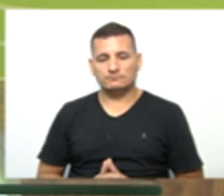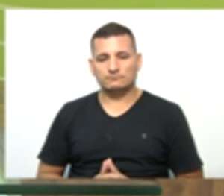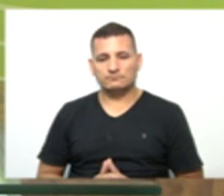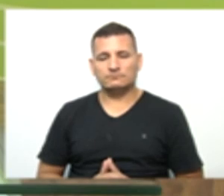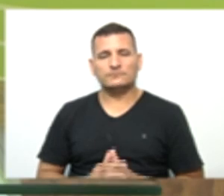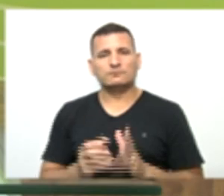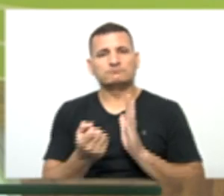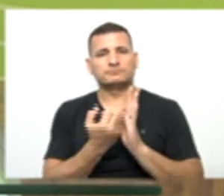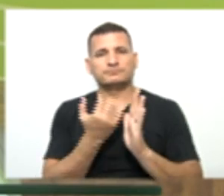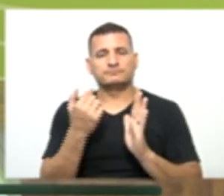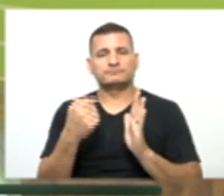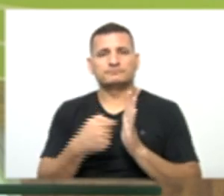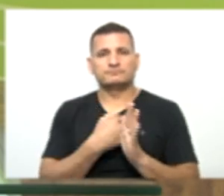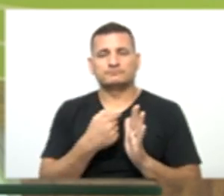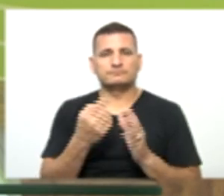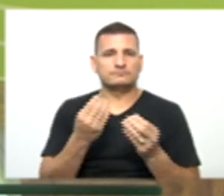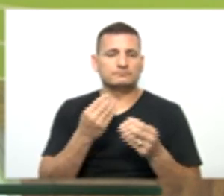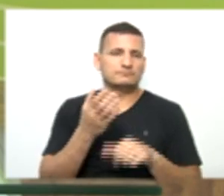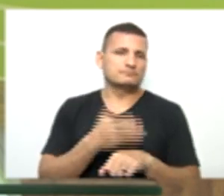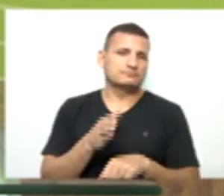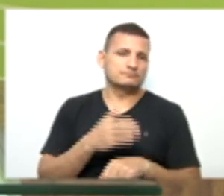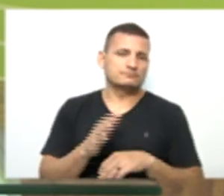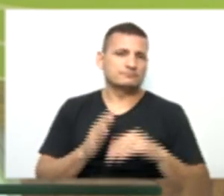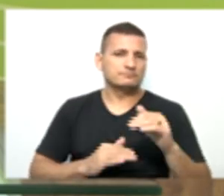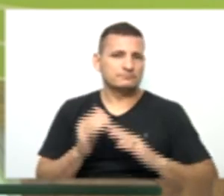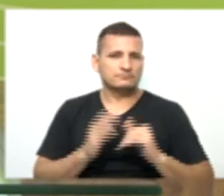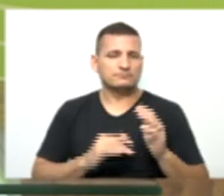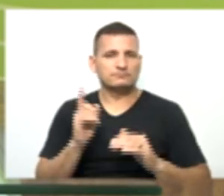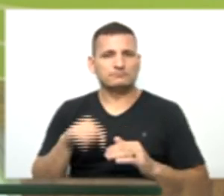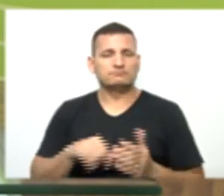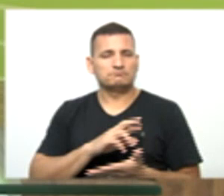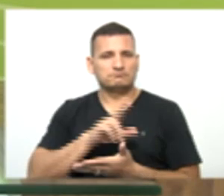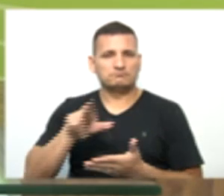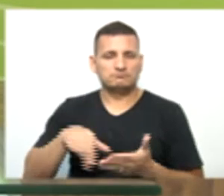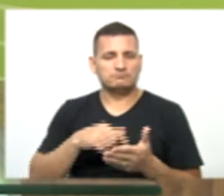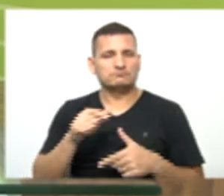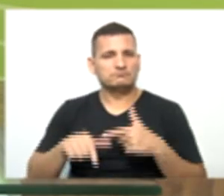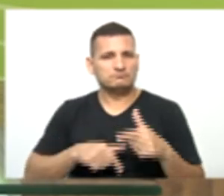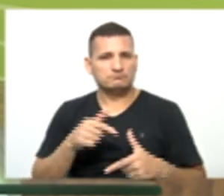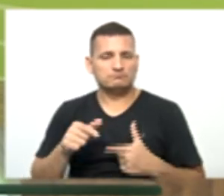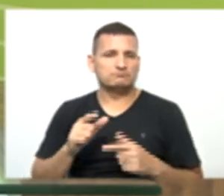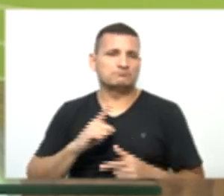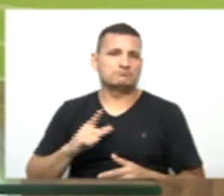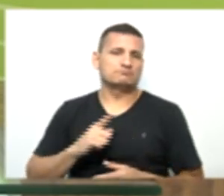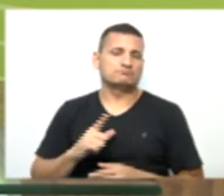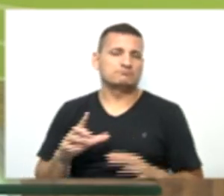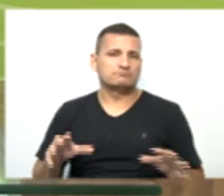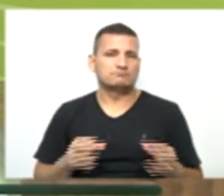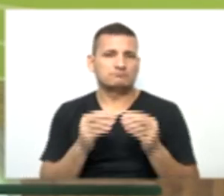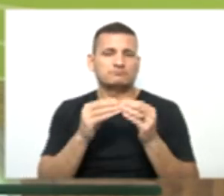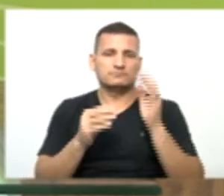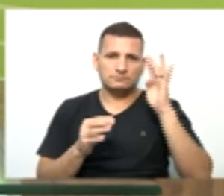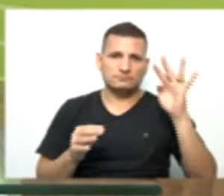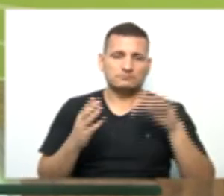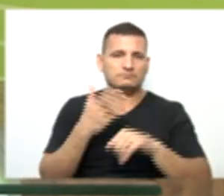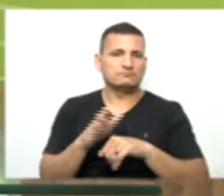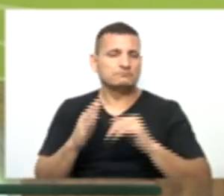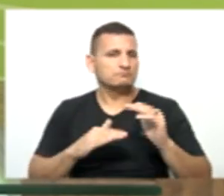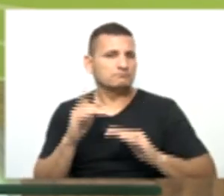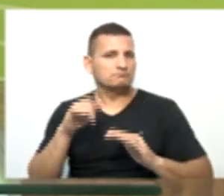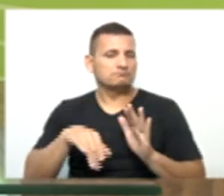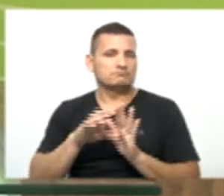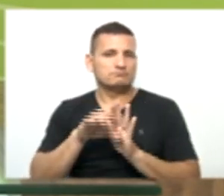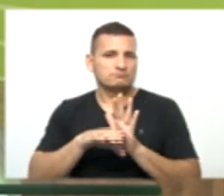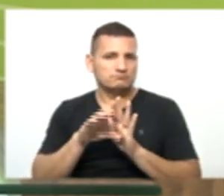prática profissional como um conjunto de atividades que relacionam os conhecimentos teóricos e práticos da profissão. Esse é o